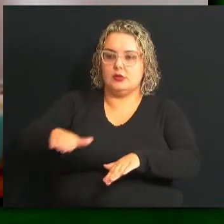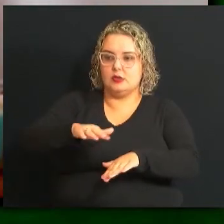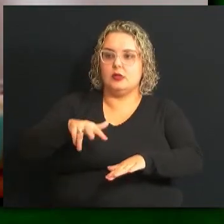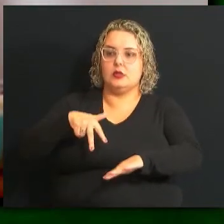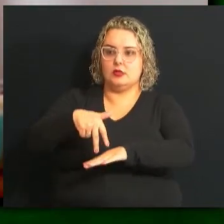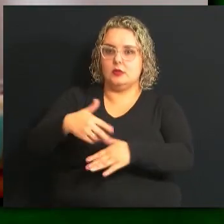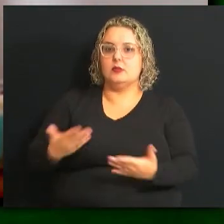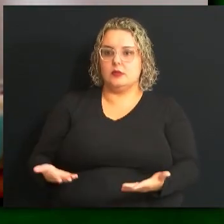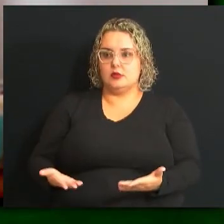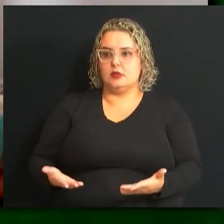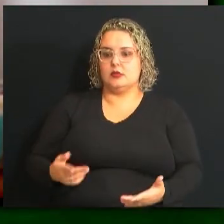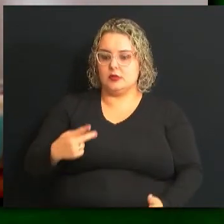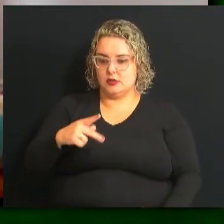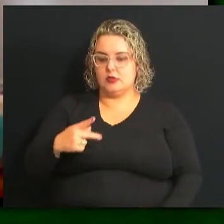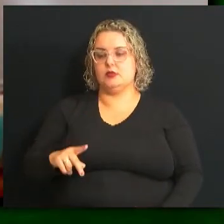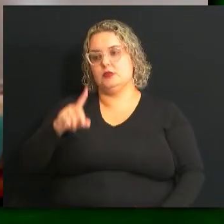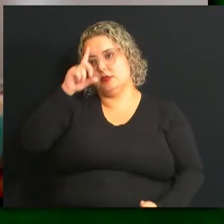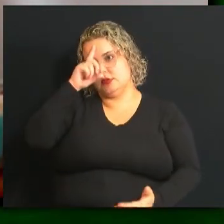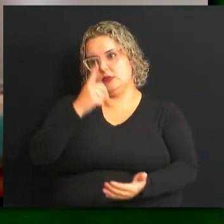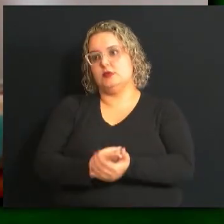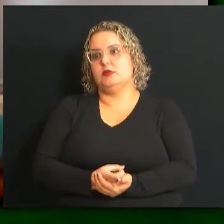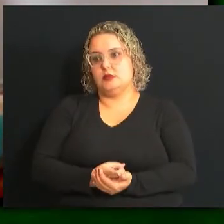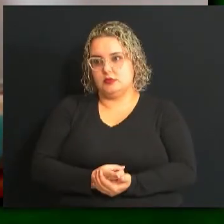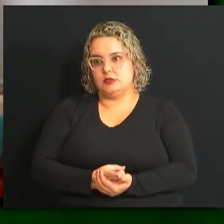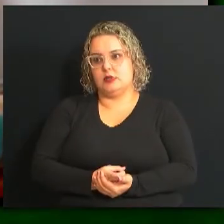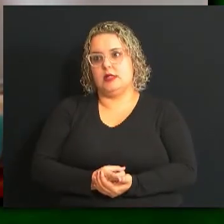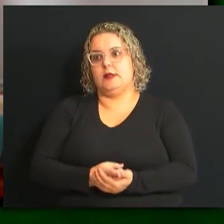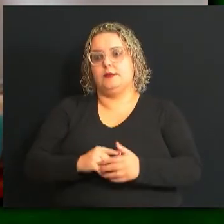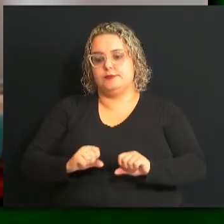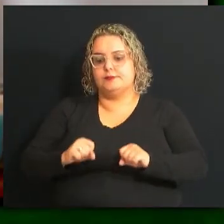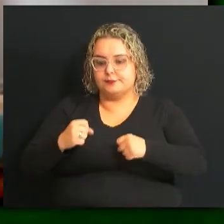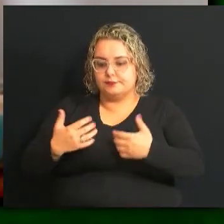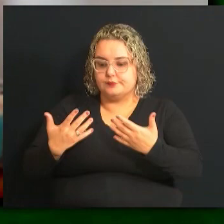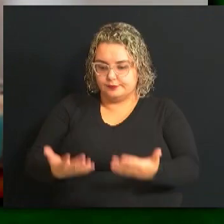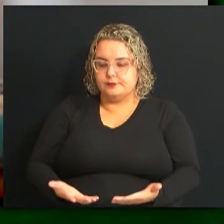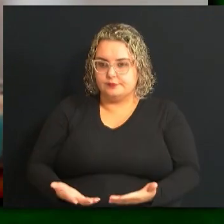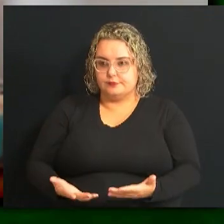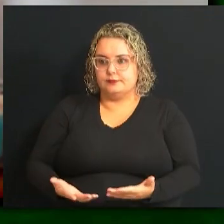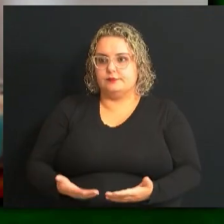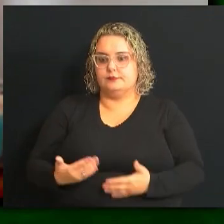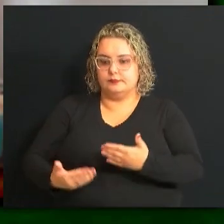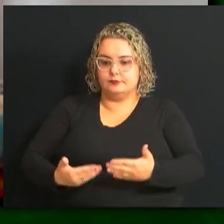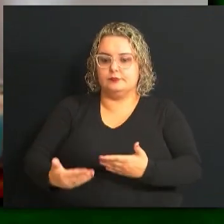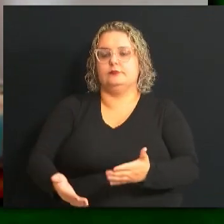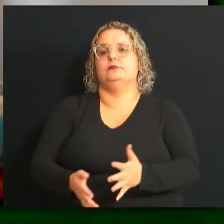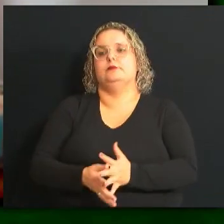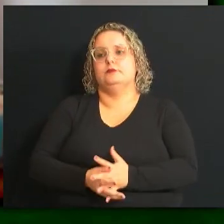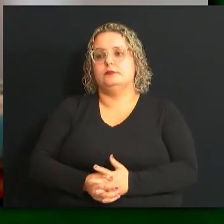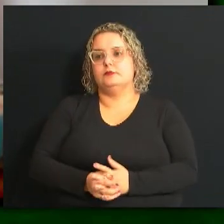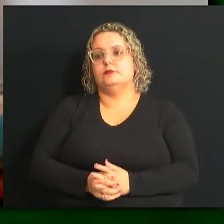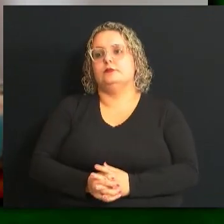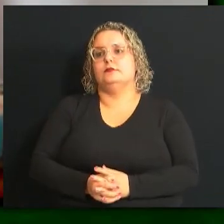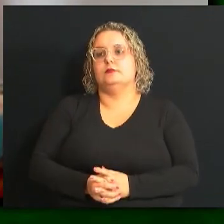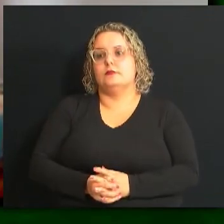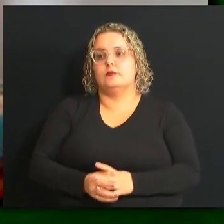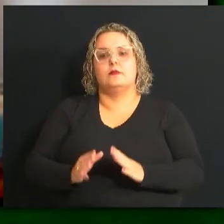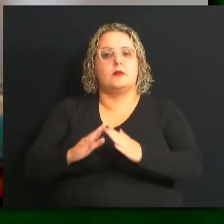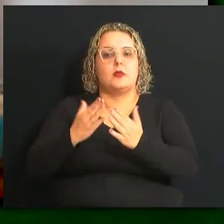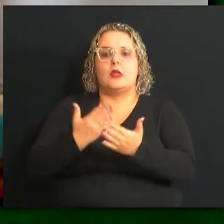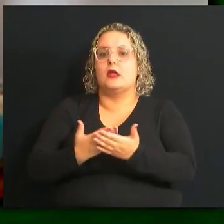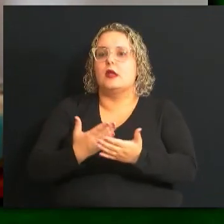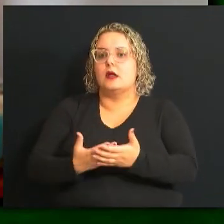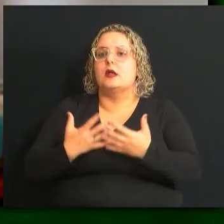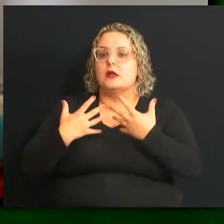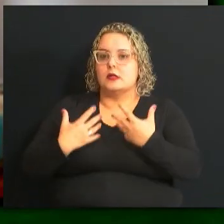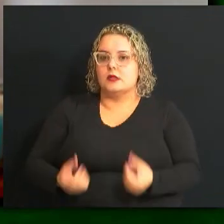suas decisões. Agora, que se debruce sobre isso, que tope esse jogo, né? A escola tem que topar o jogo de aceitar